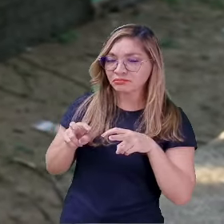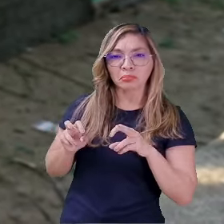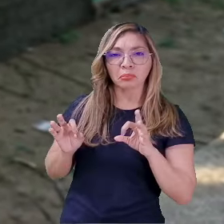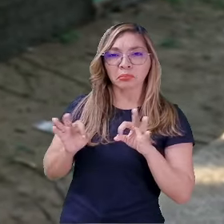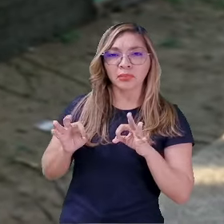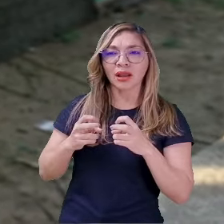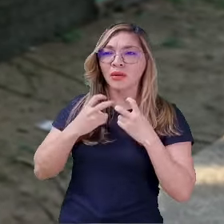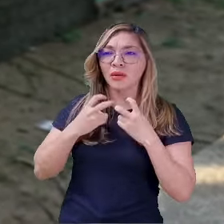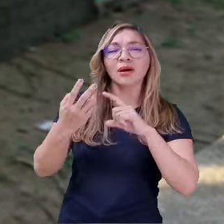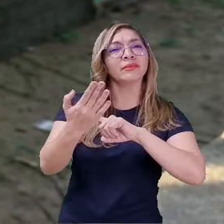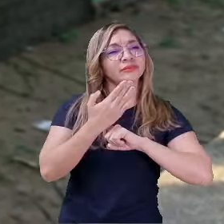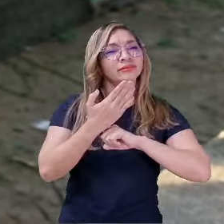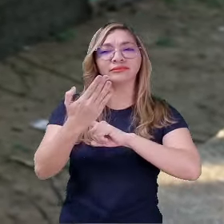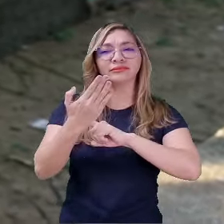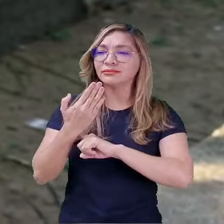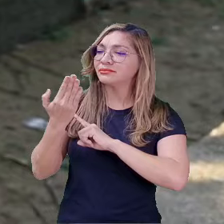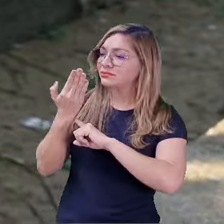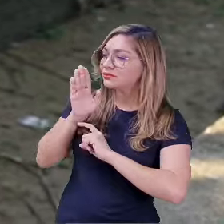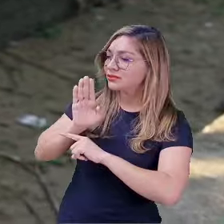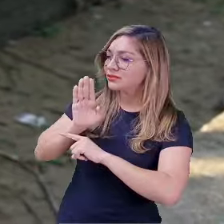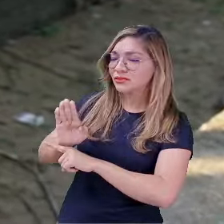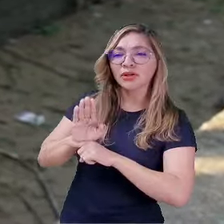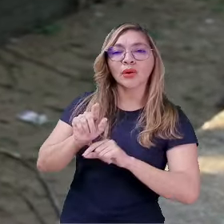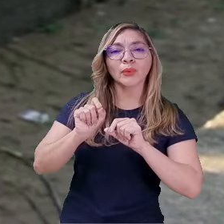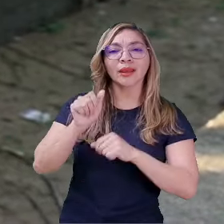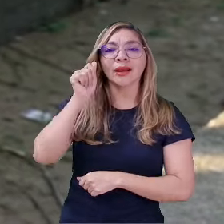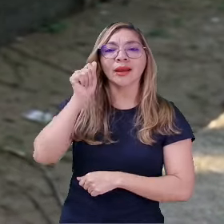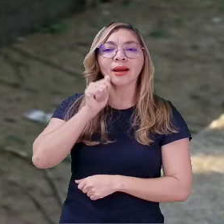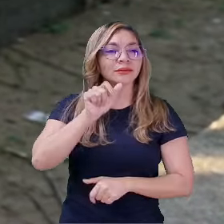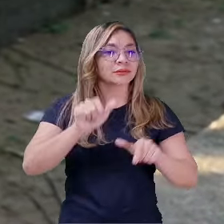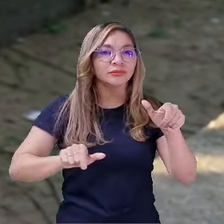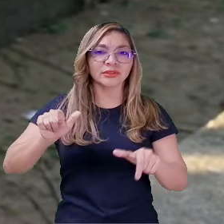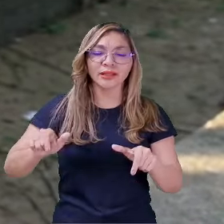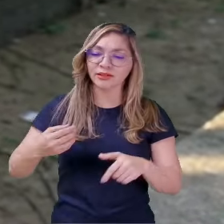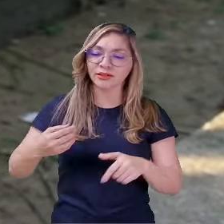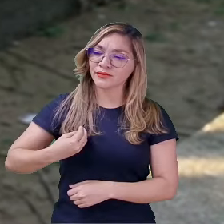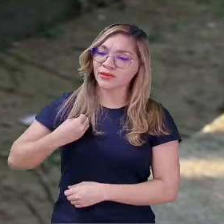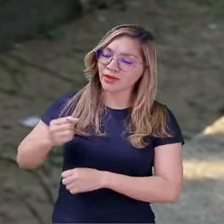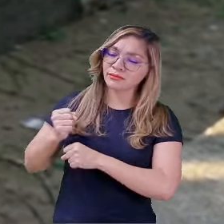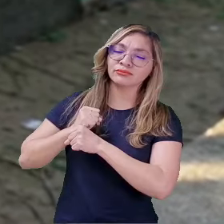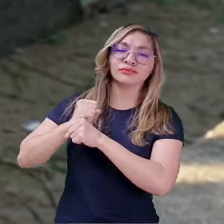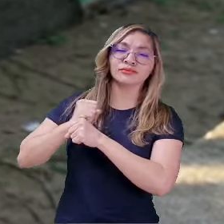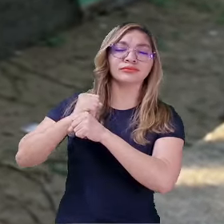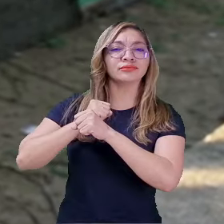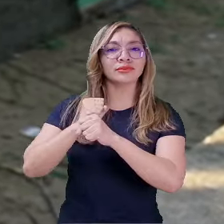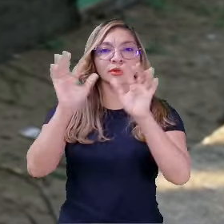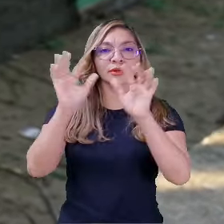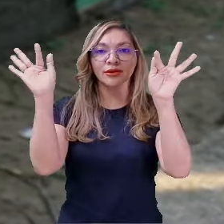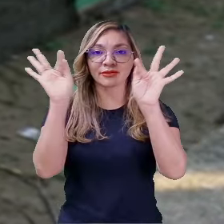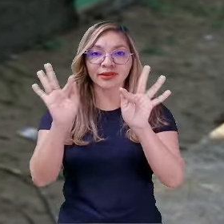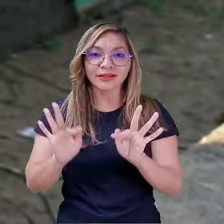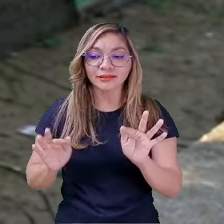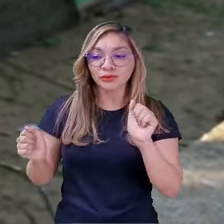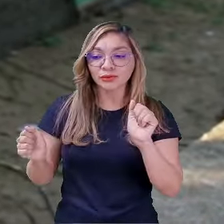socorro para que as nossas mulheres possam viver mais felizes perto dos seus